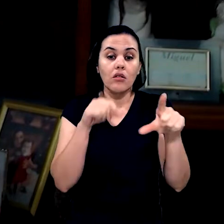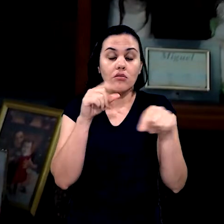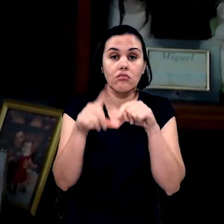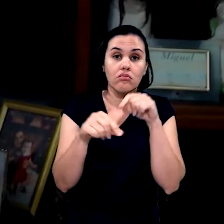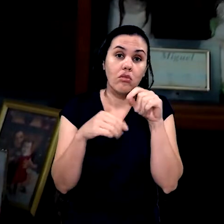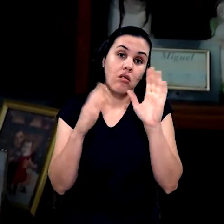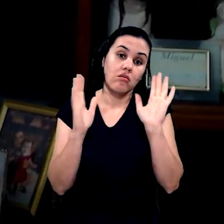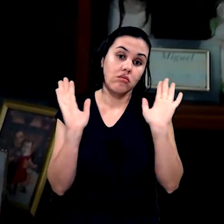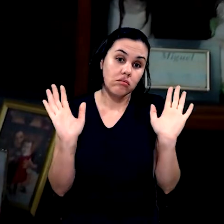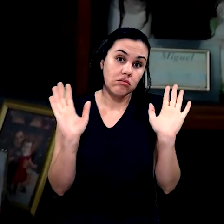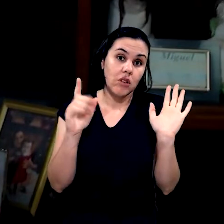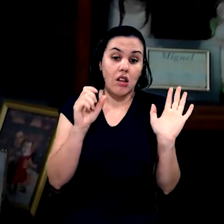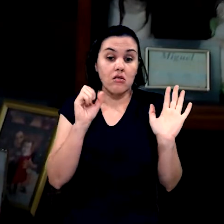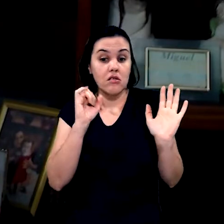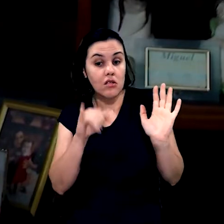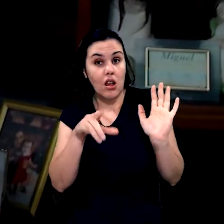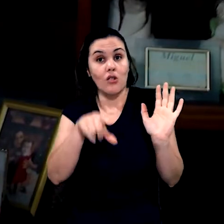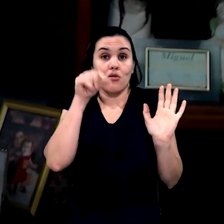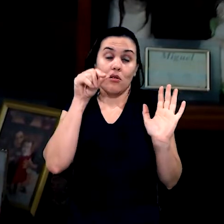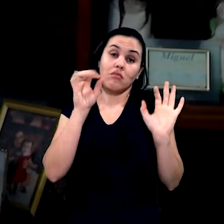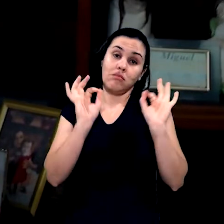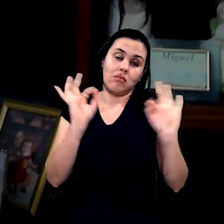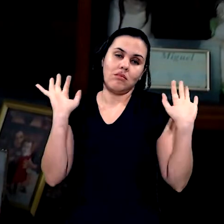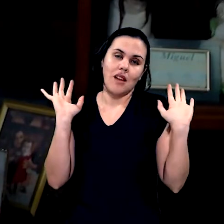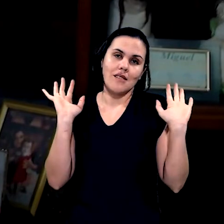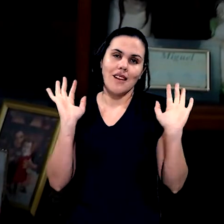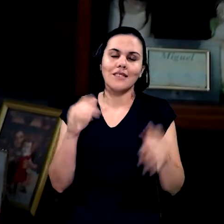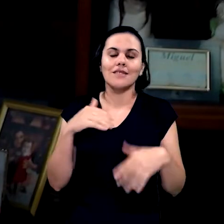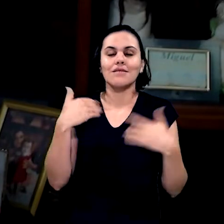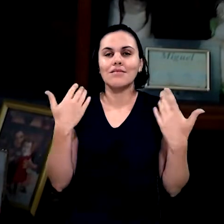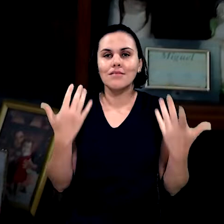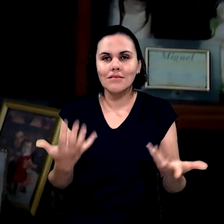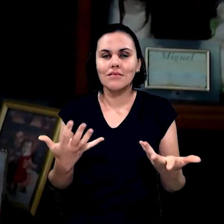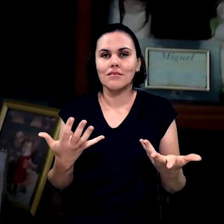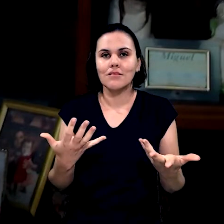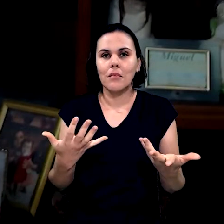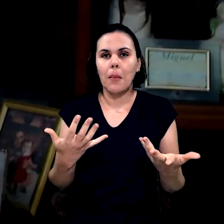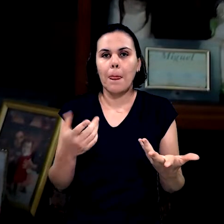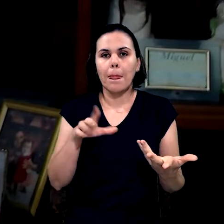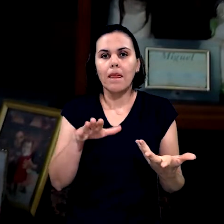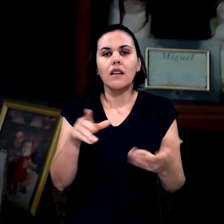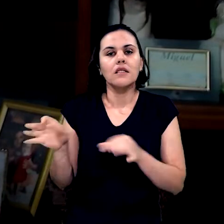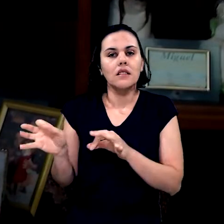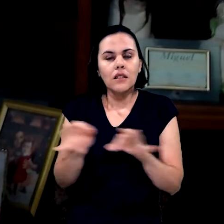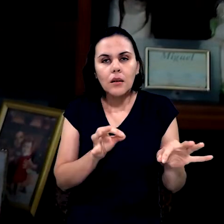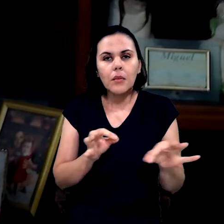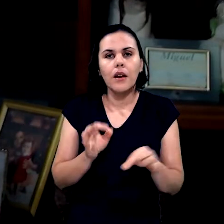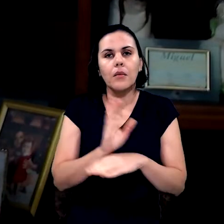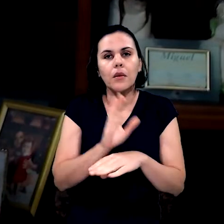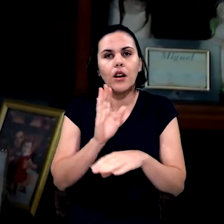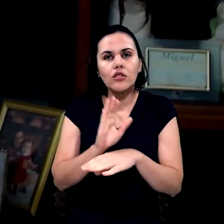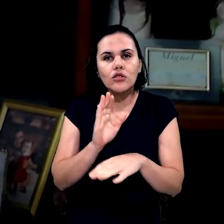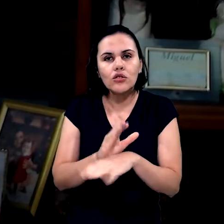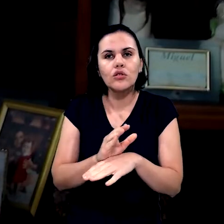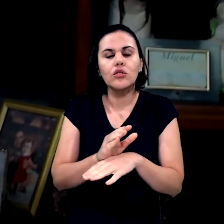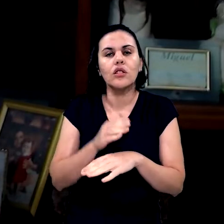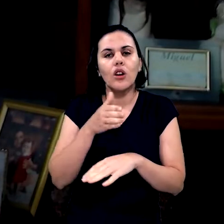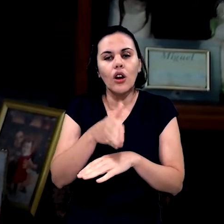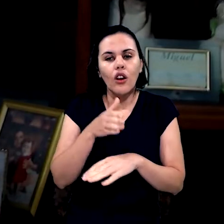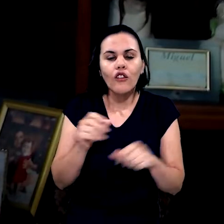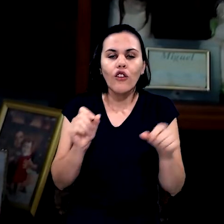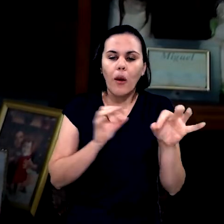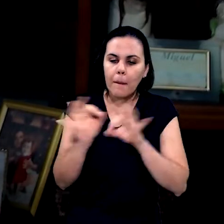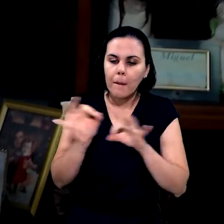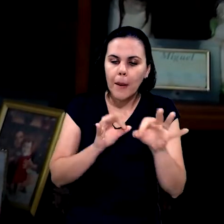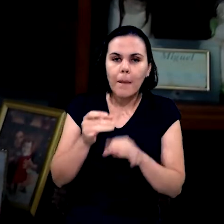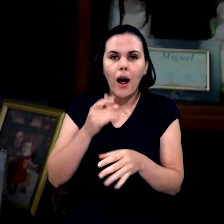é sorteio, é o divino que escolhe. Se ele escolheu, é para ser. Então, vou continuar ajudando, vou continuar